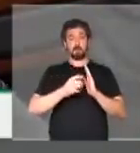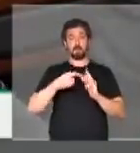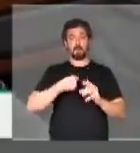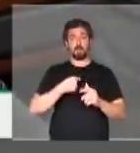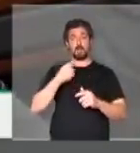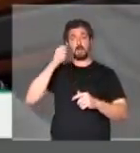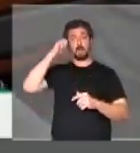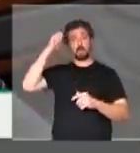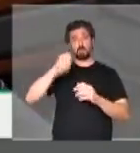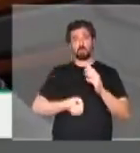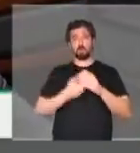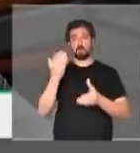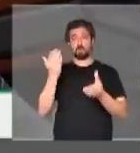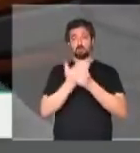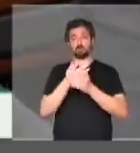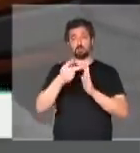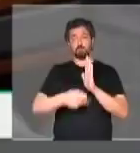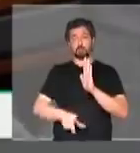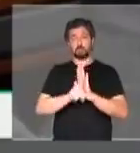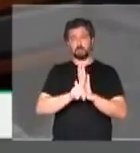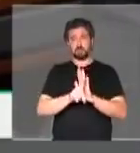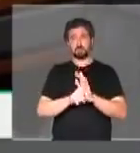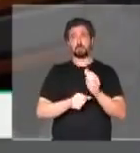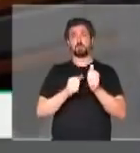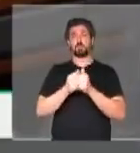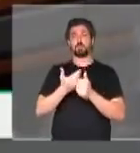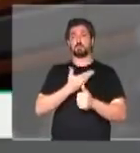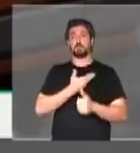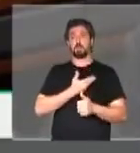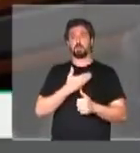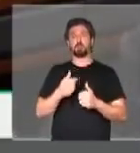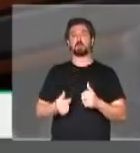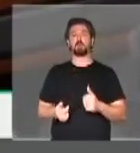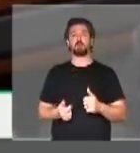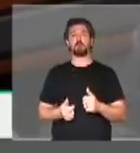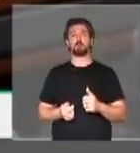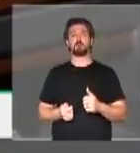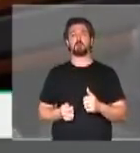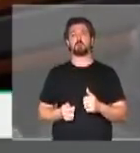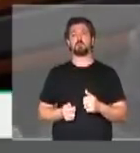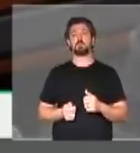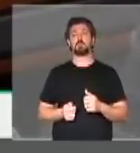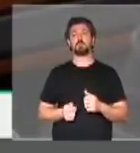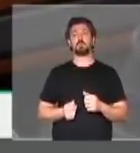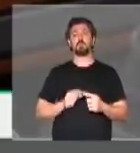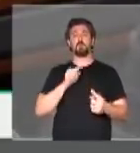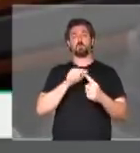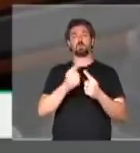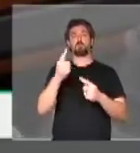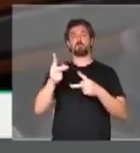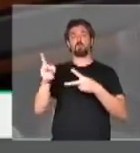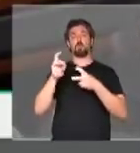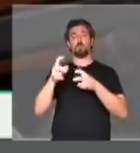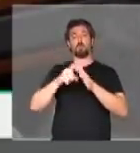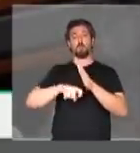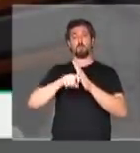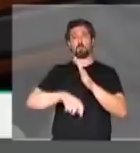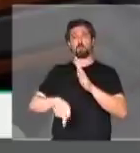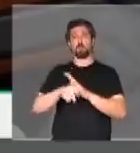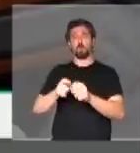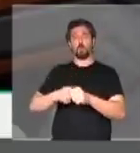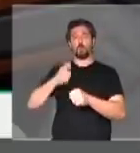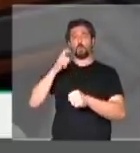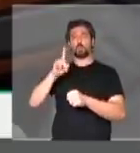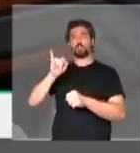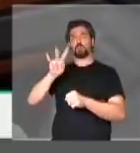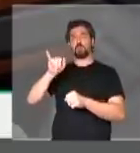fui autor de dois projetos de lei junto com companheiros do partido. Um que visa cobrar os impostos sobre